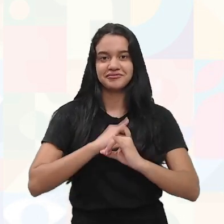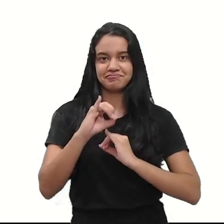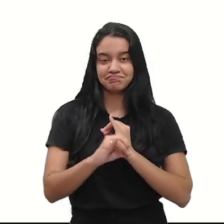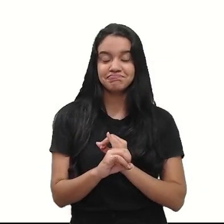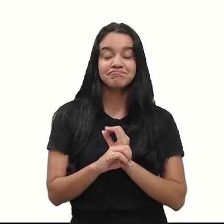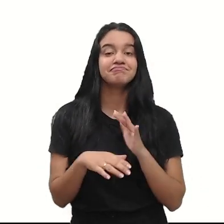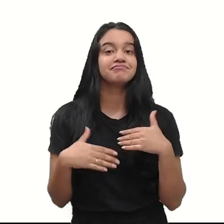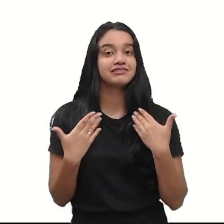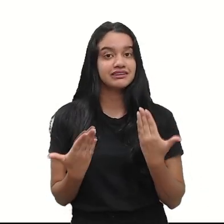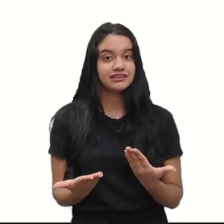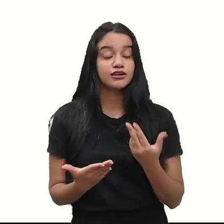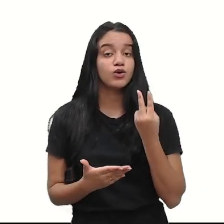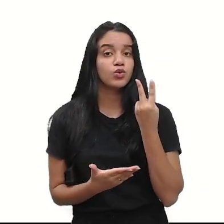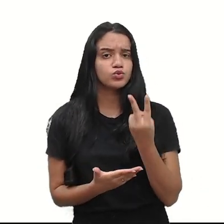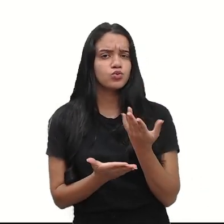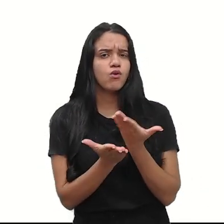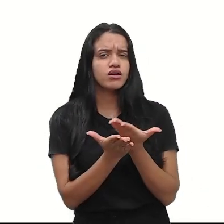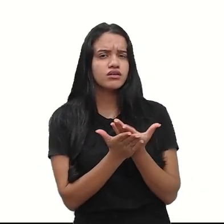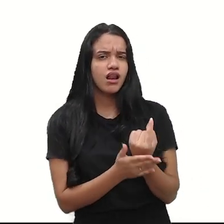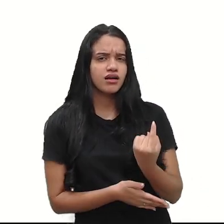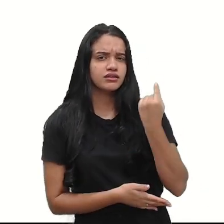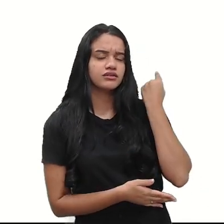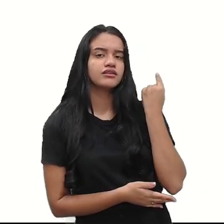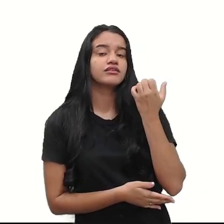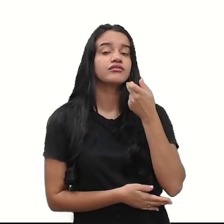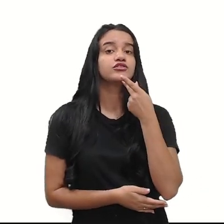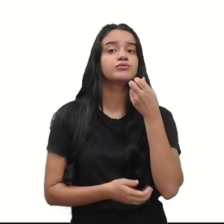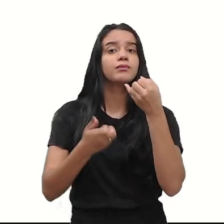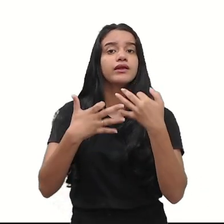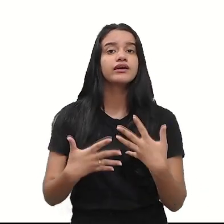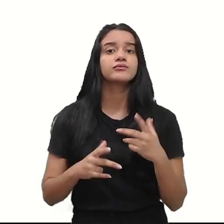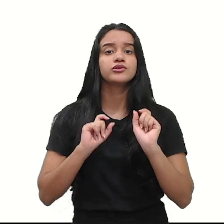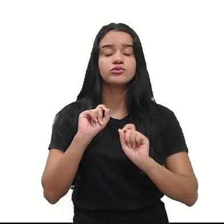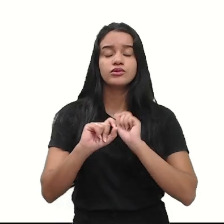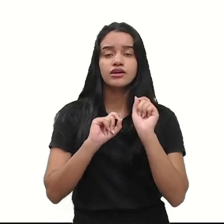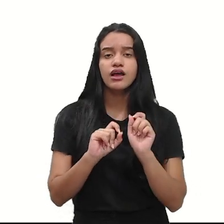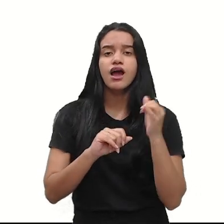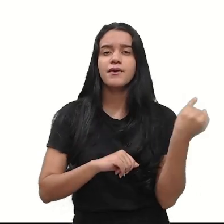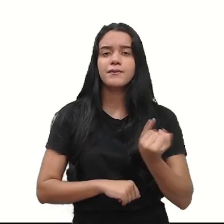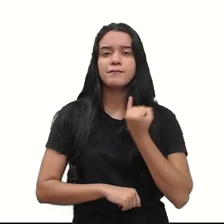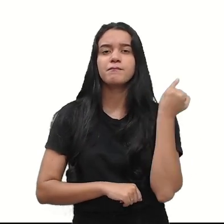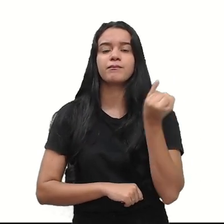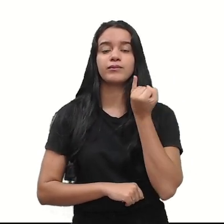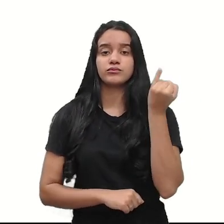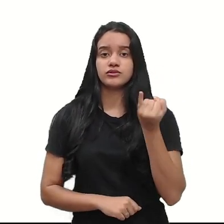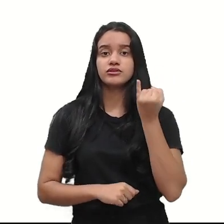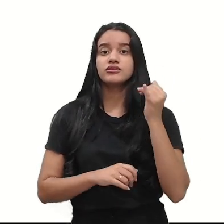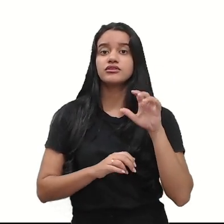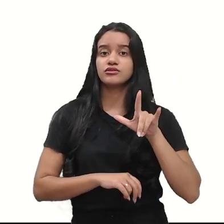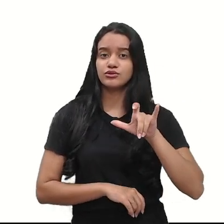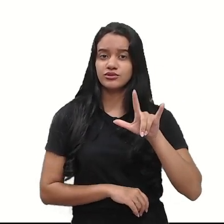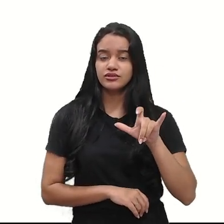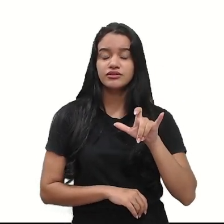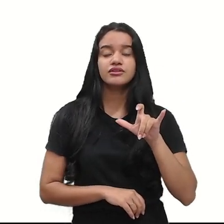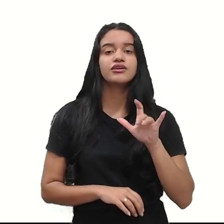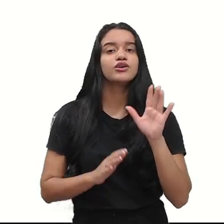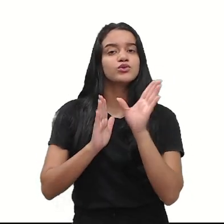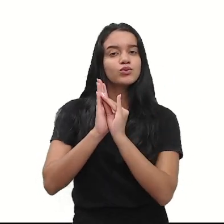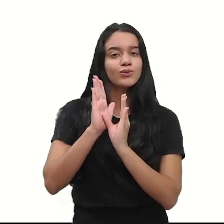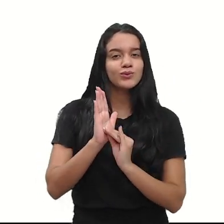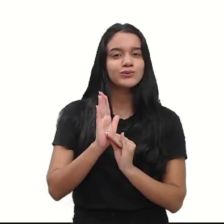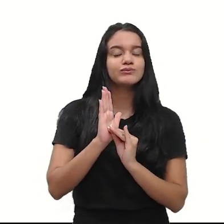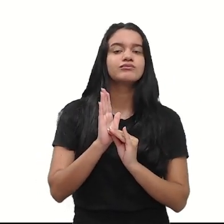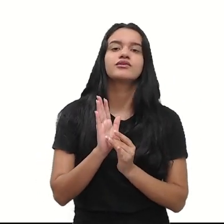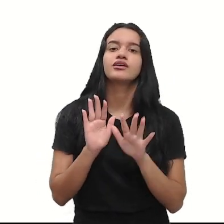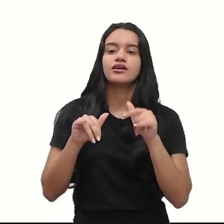Nas últimas duas aulas, nós falamos da importância do Instagram na distribuição de conteúdo de um determinado produto